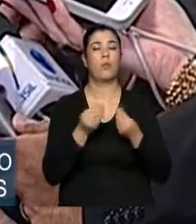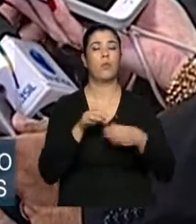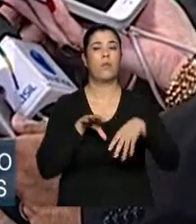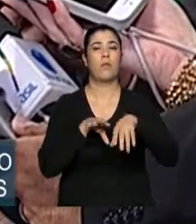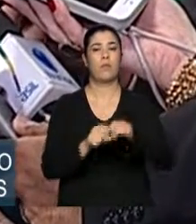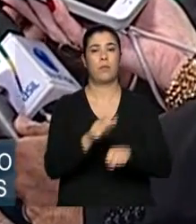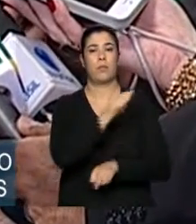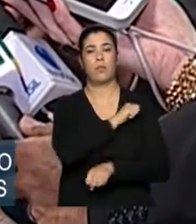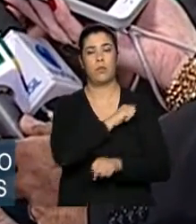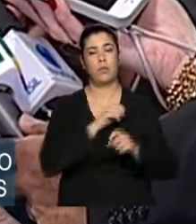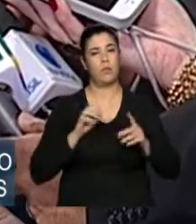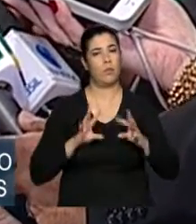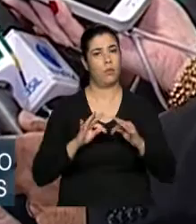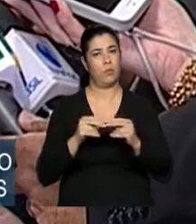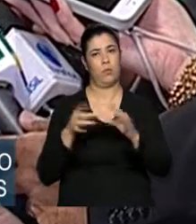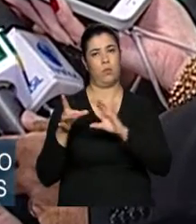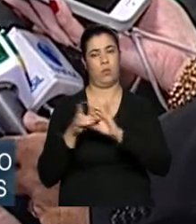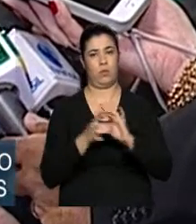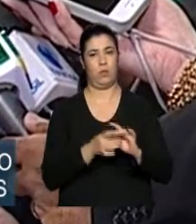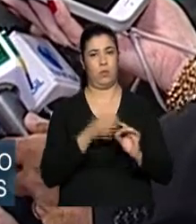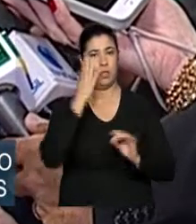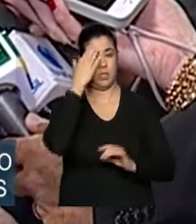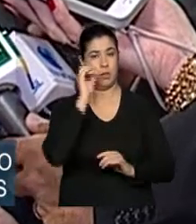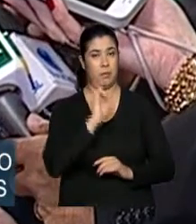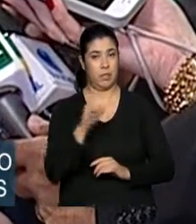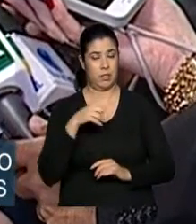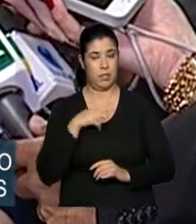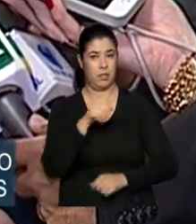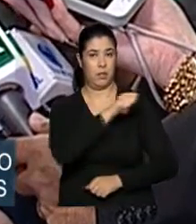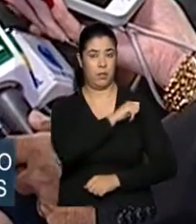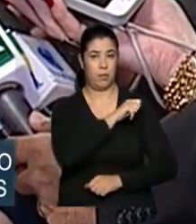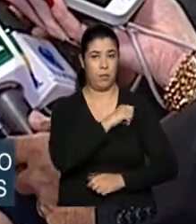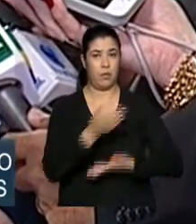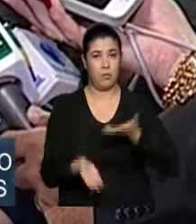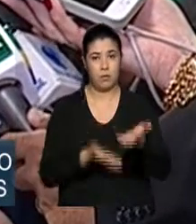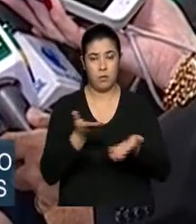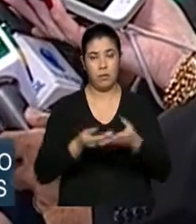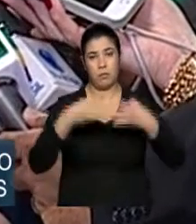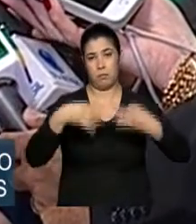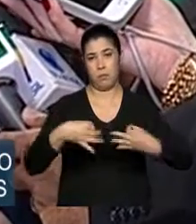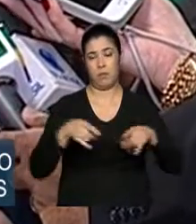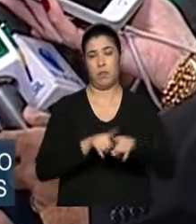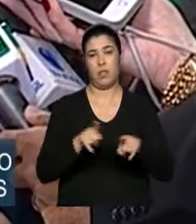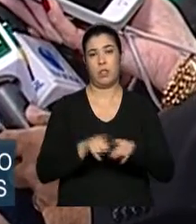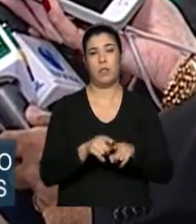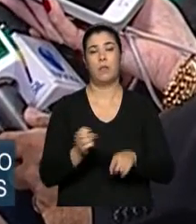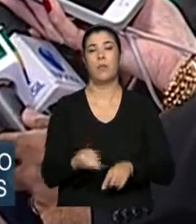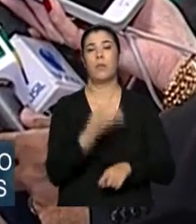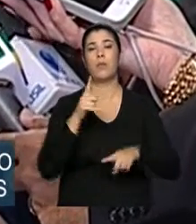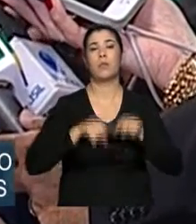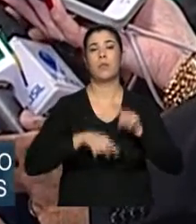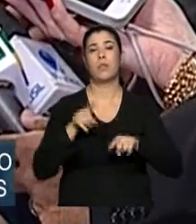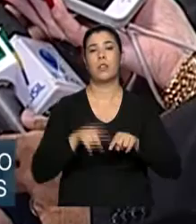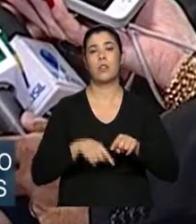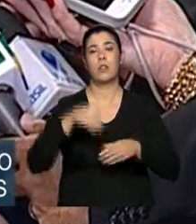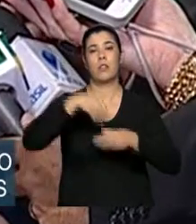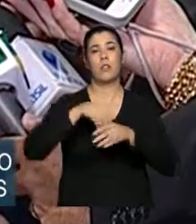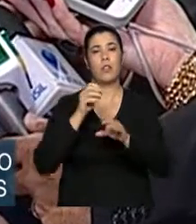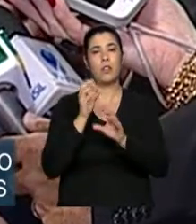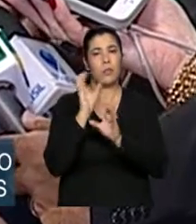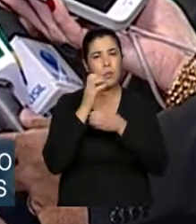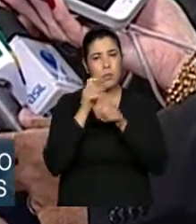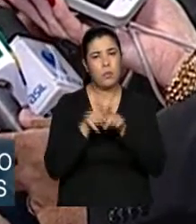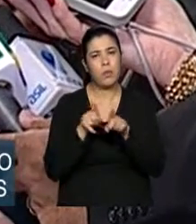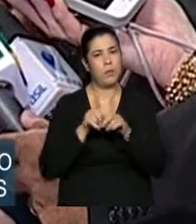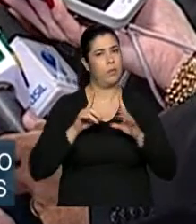tudo que envolve. Quer dizer, é saber como está sendo o desempenho do aluno, mas saber também quais estão sendo os materiais, laboratórios, tudo que é